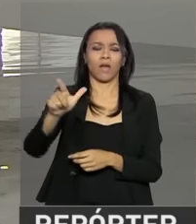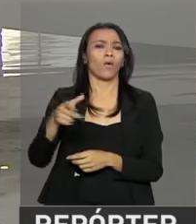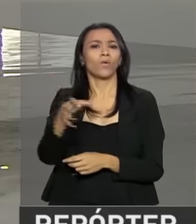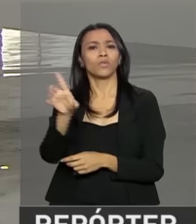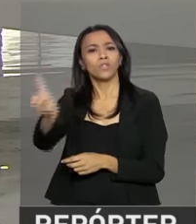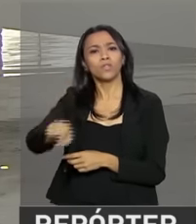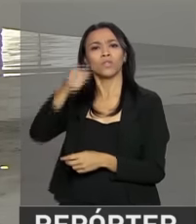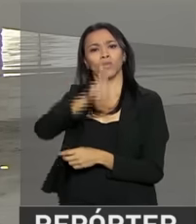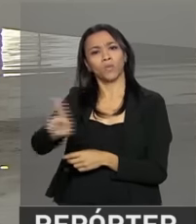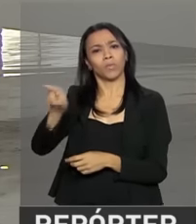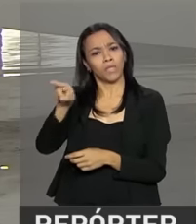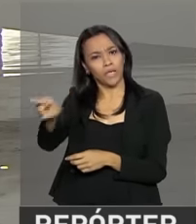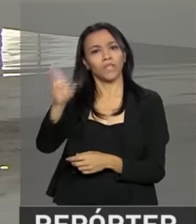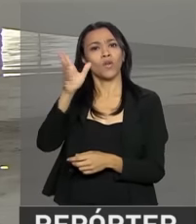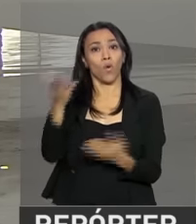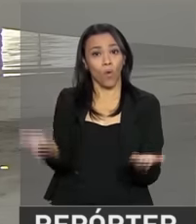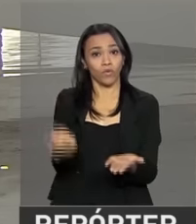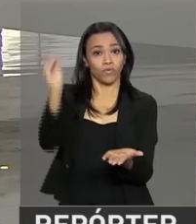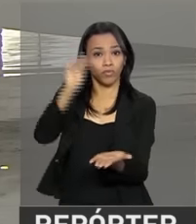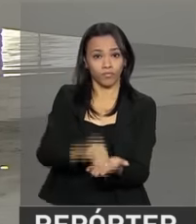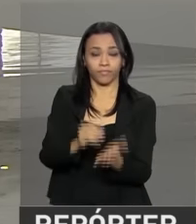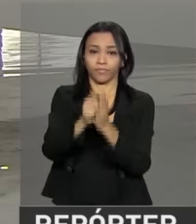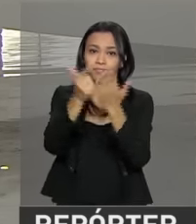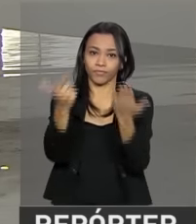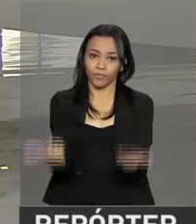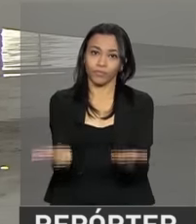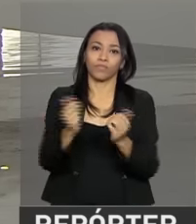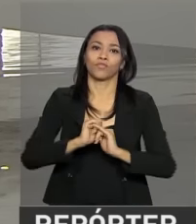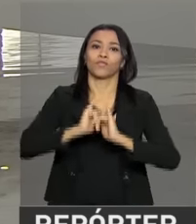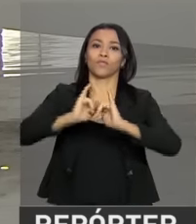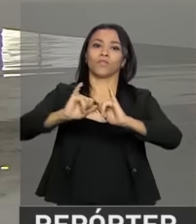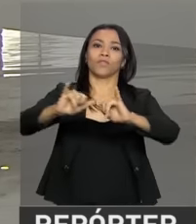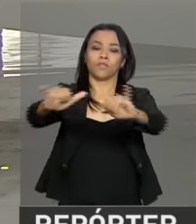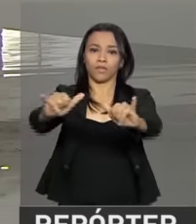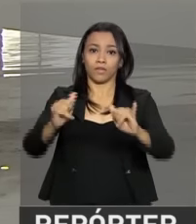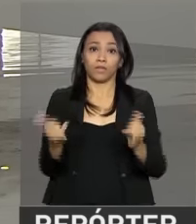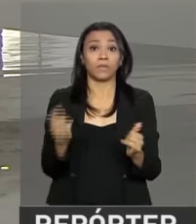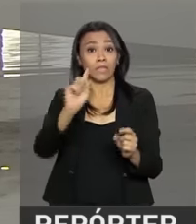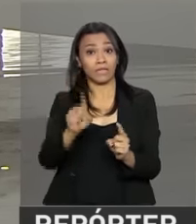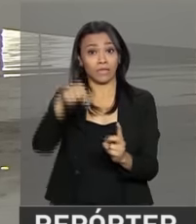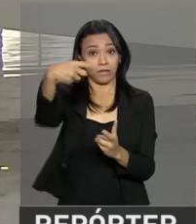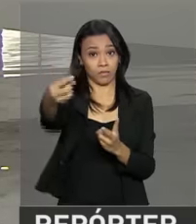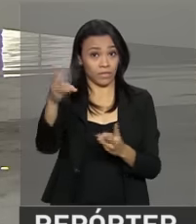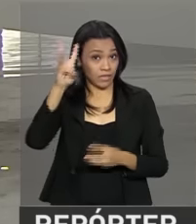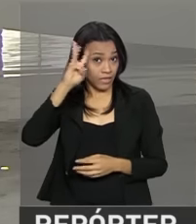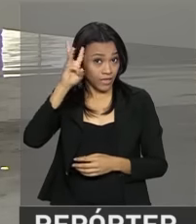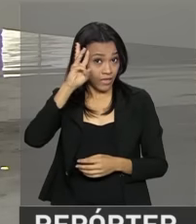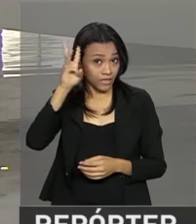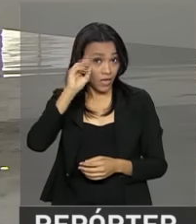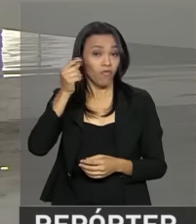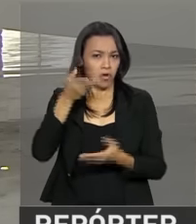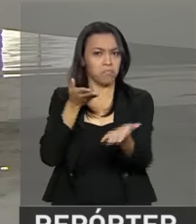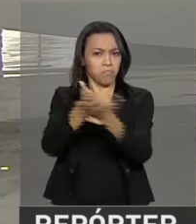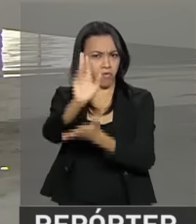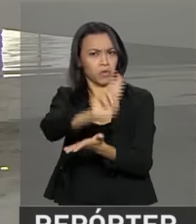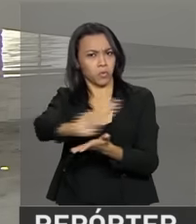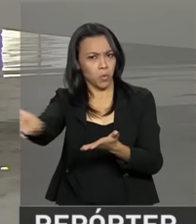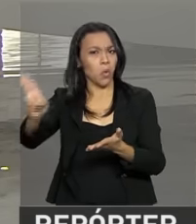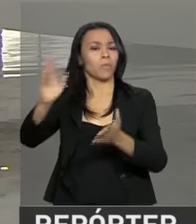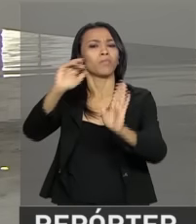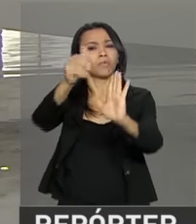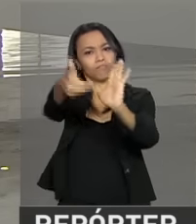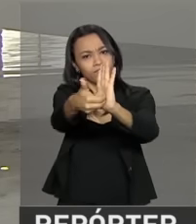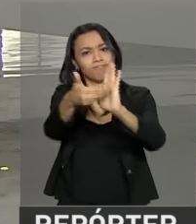nomeação de Ilan Goldfein foi publicada hoje no Diário Oficial da União. Na terça-feira, a indicação dele foi aprovada pelo